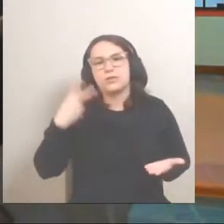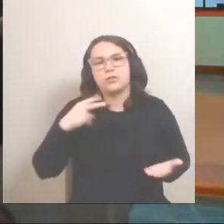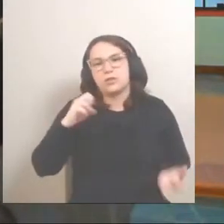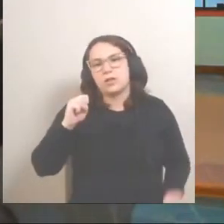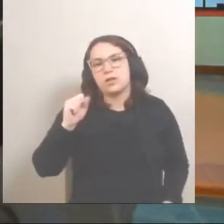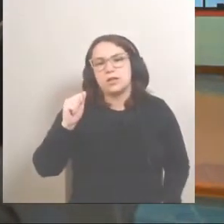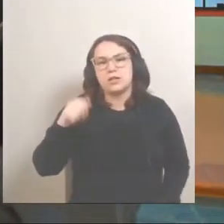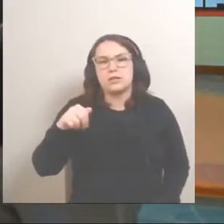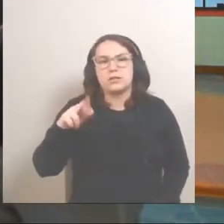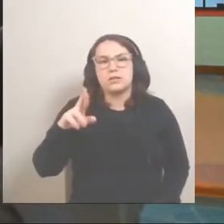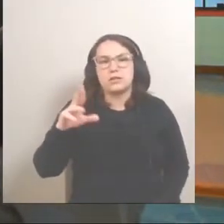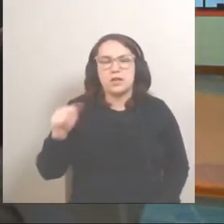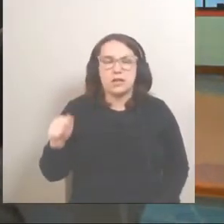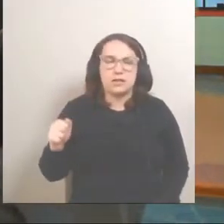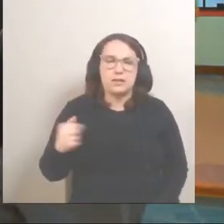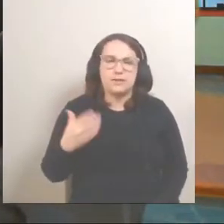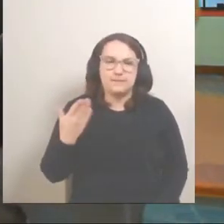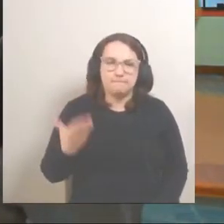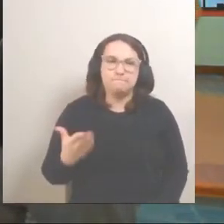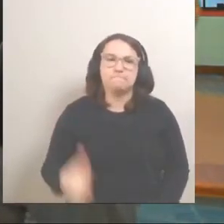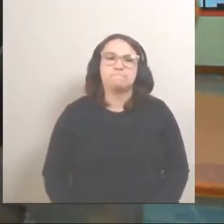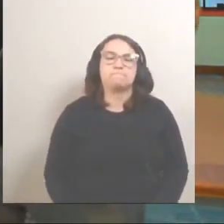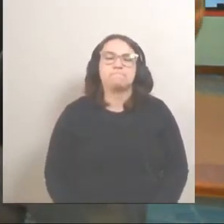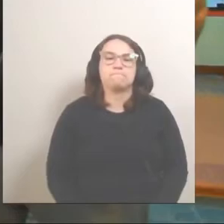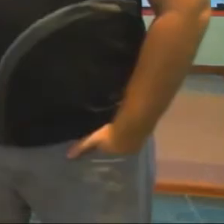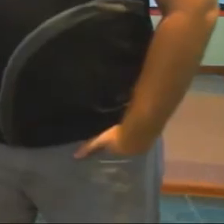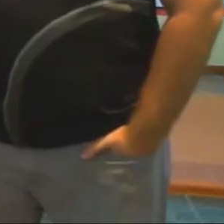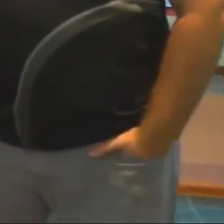Santana homenageia esse tradicional bairro de São Paulo.